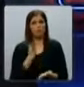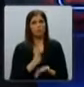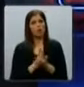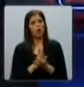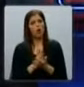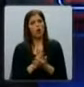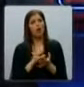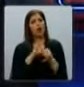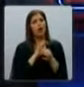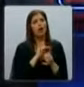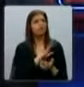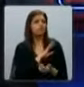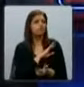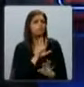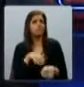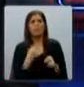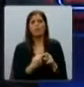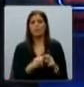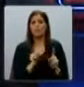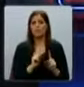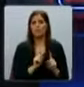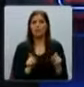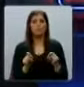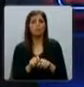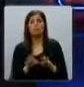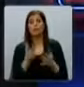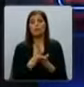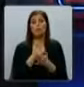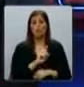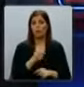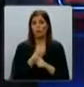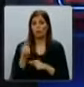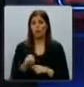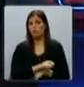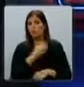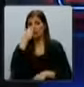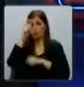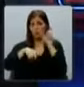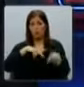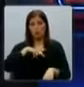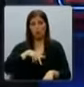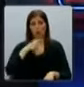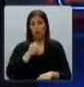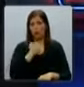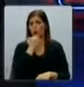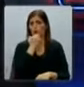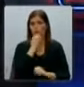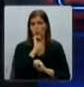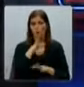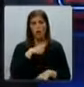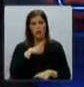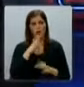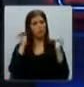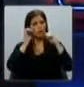casamento de conveniência tem que ser muito mais do que uma união de facto é que há muitos portugueses descontentes que aspiram a mais porque era um entendimento